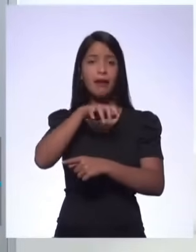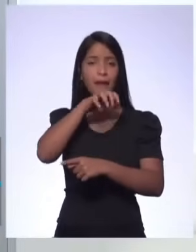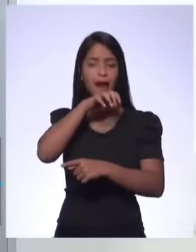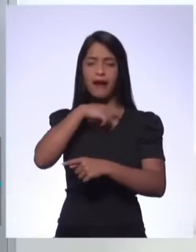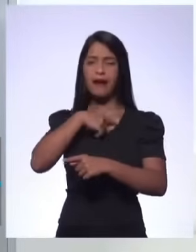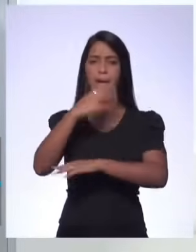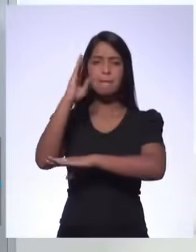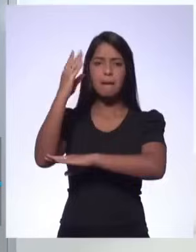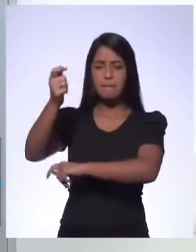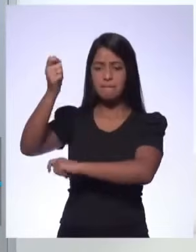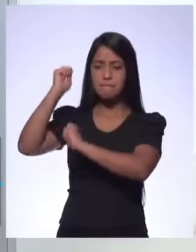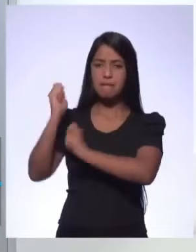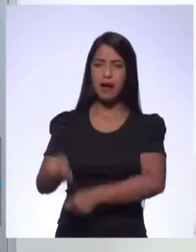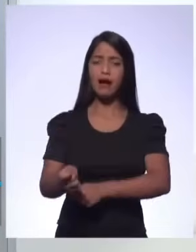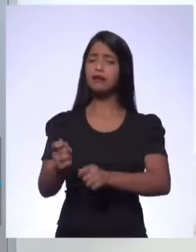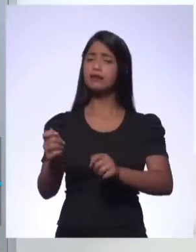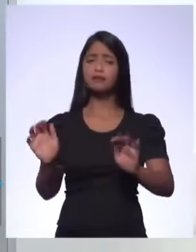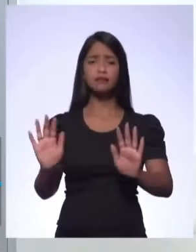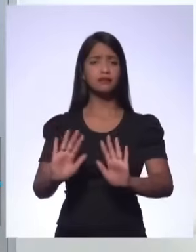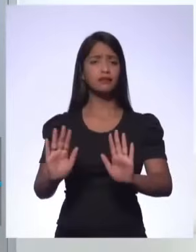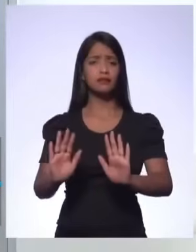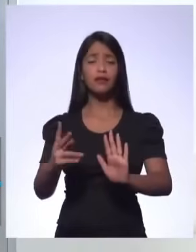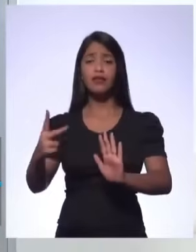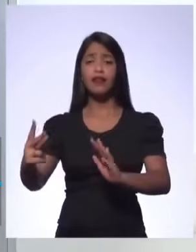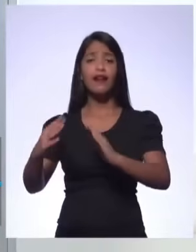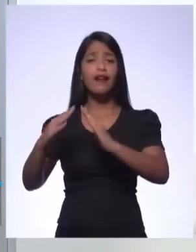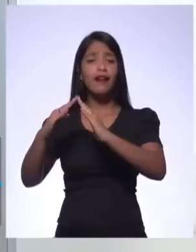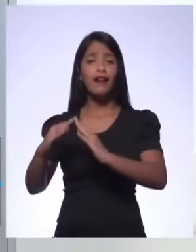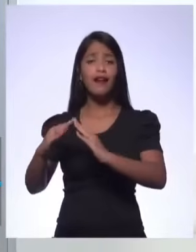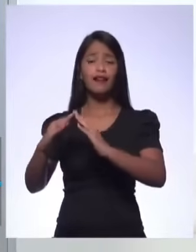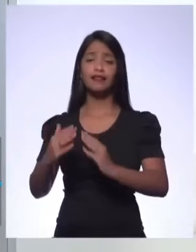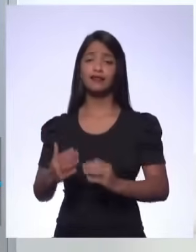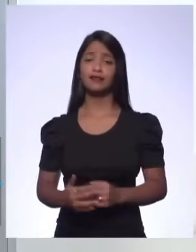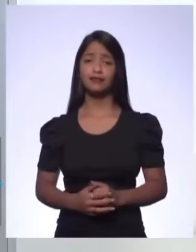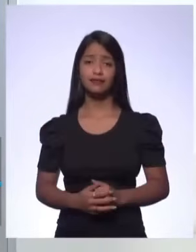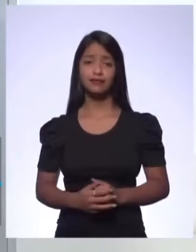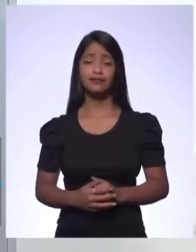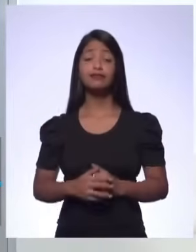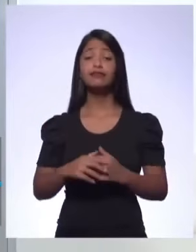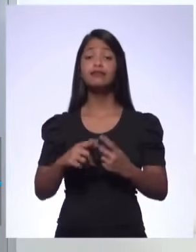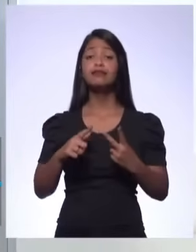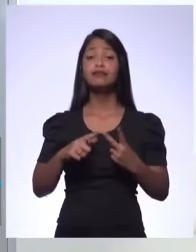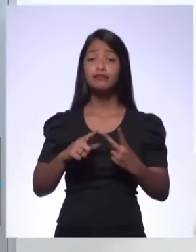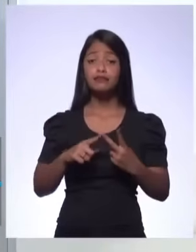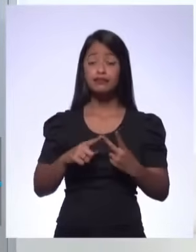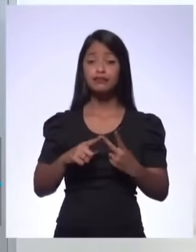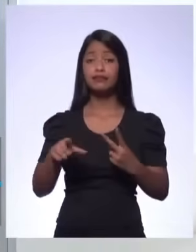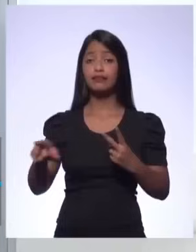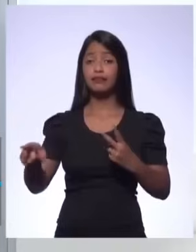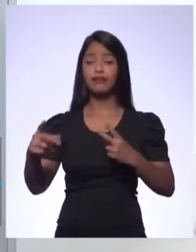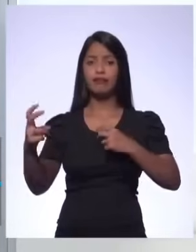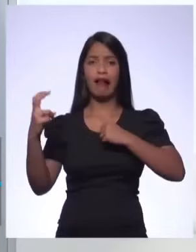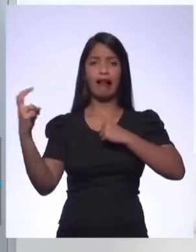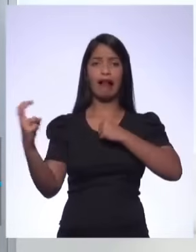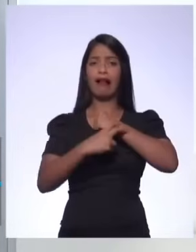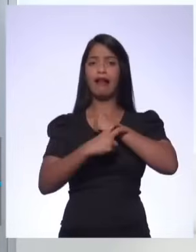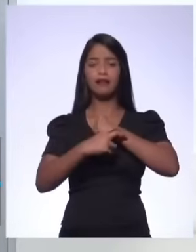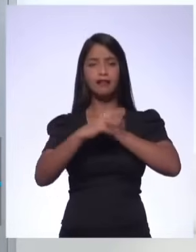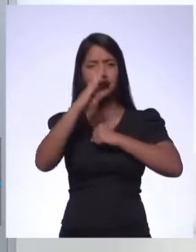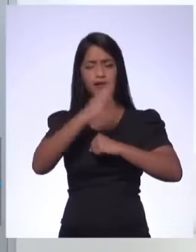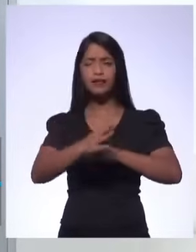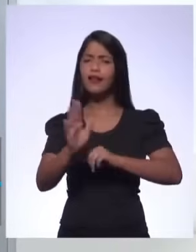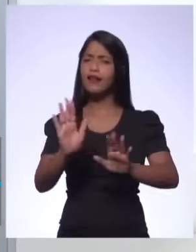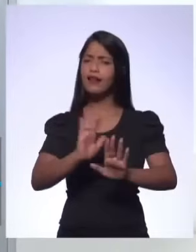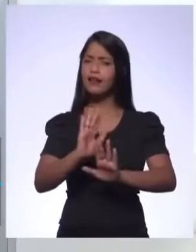paulada. Primeiro, que ele está no ambiente dele, é a primeira coisa. Depois, que é um animal que vai te atacar quando não tiver mais saída. Tá? Eu já